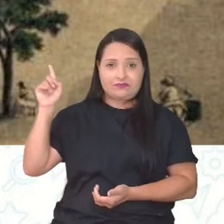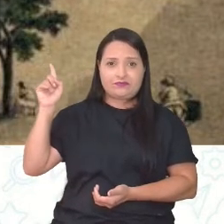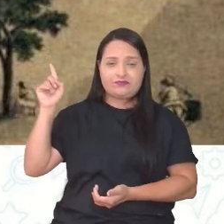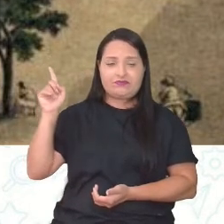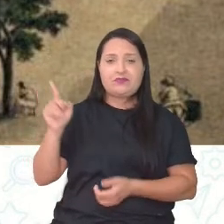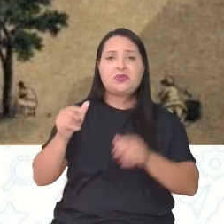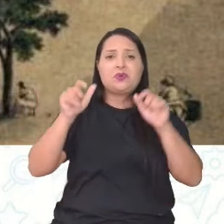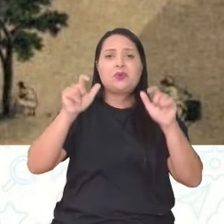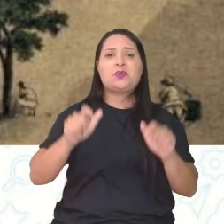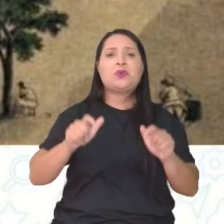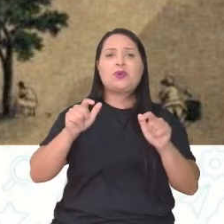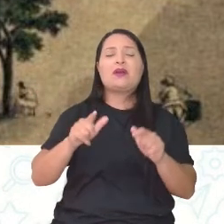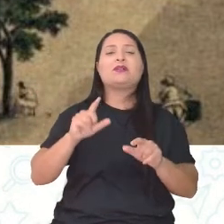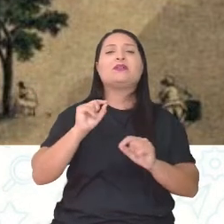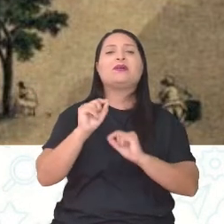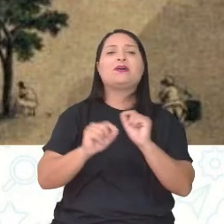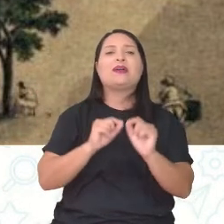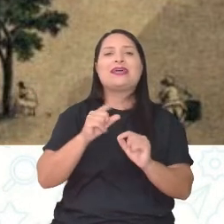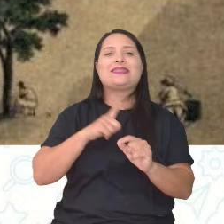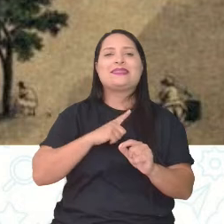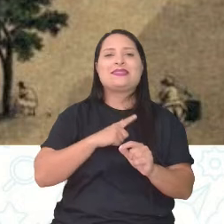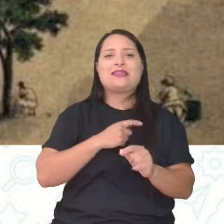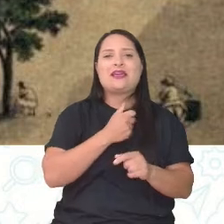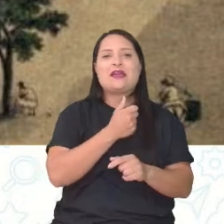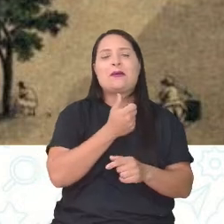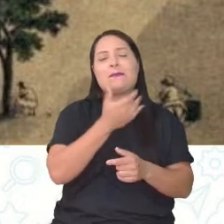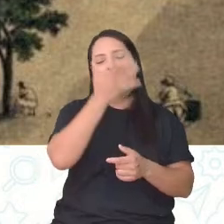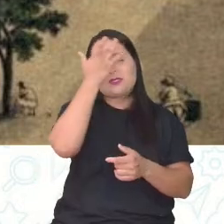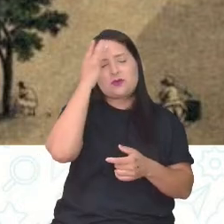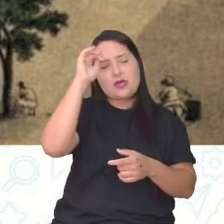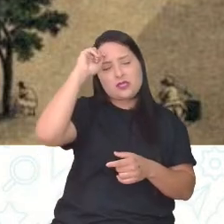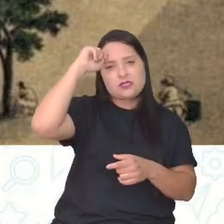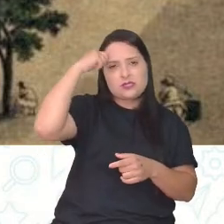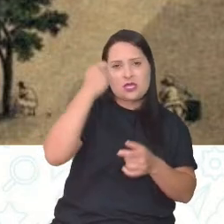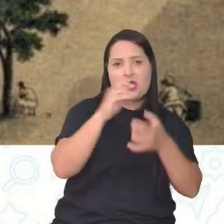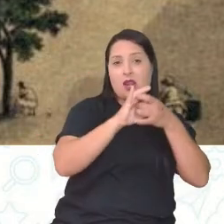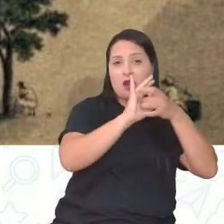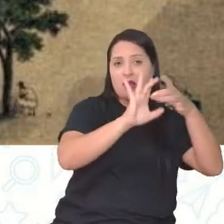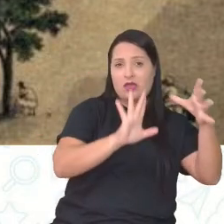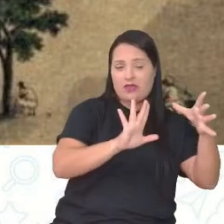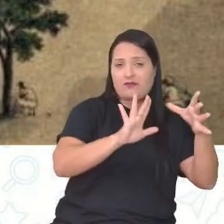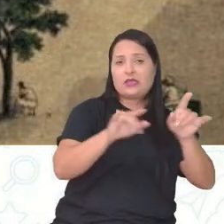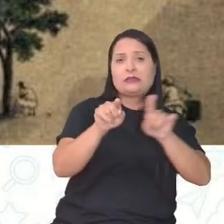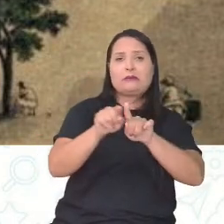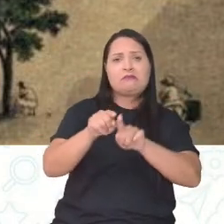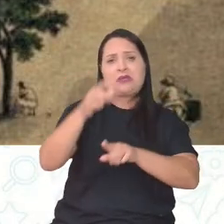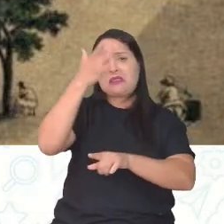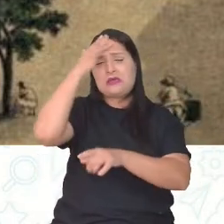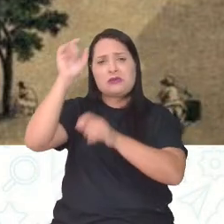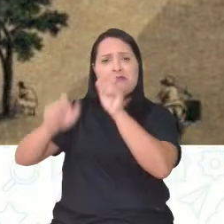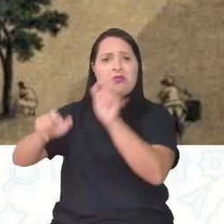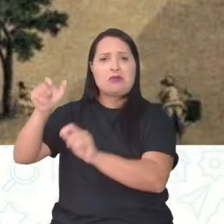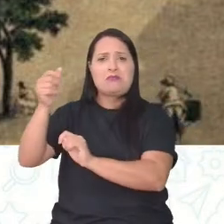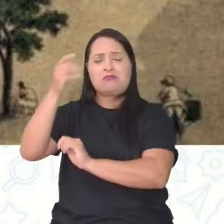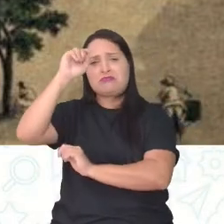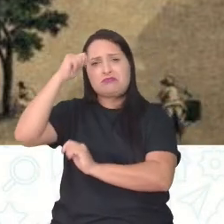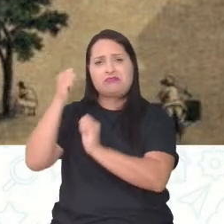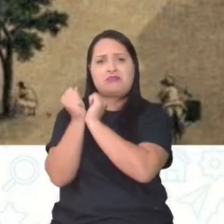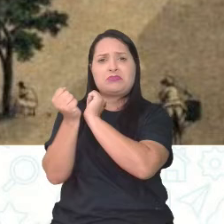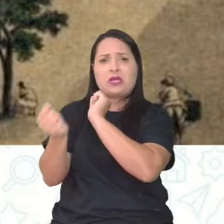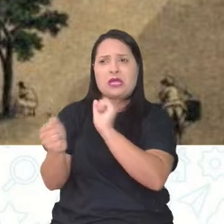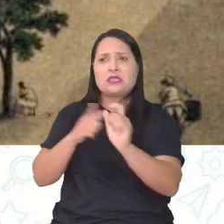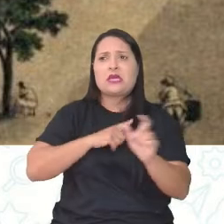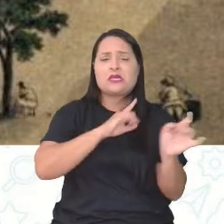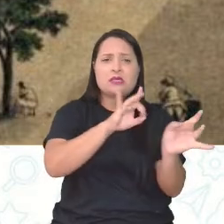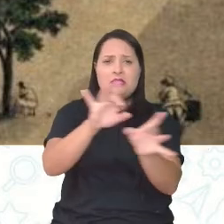era marcado pela presença de negros livres, libertos e escravizados, certo? Praticando o